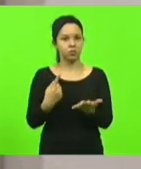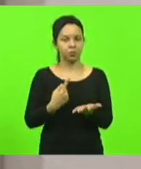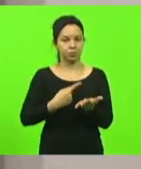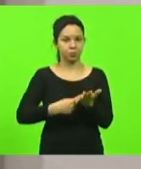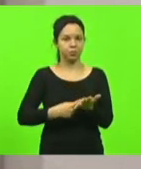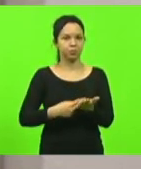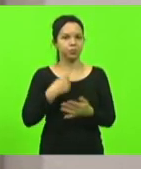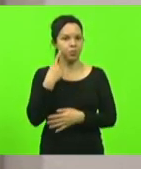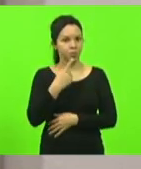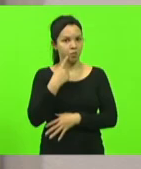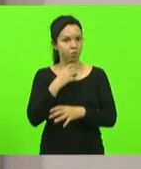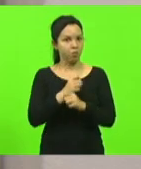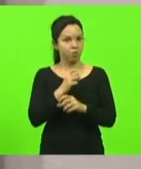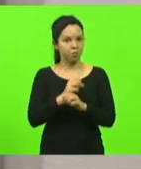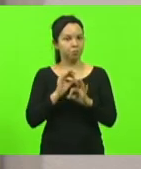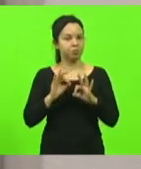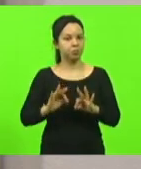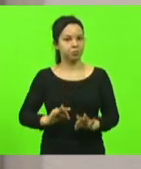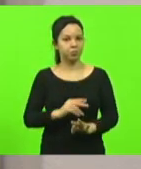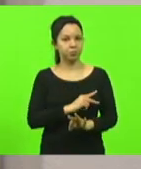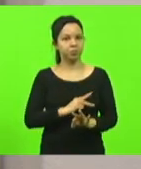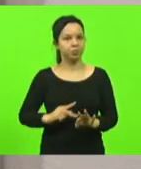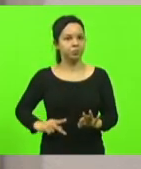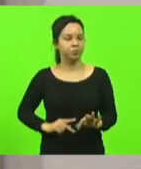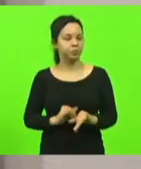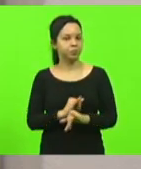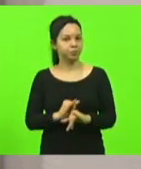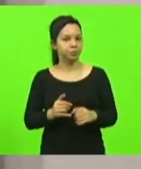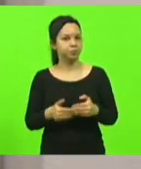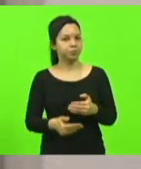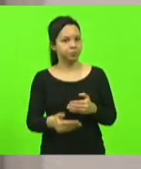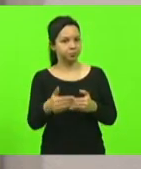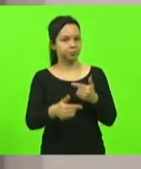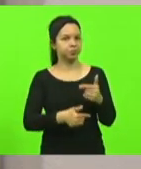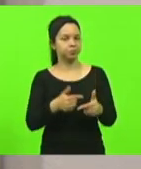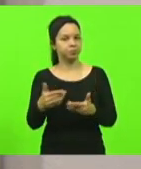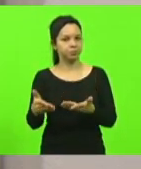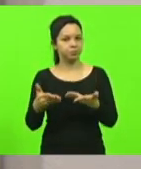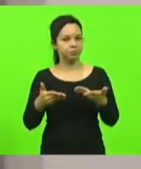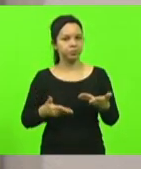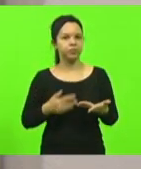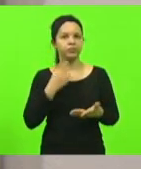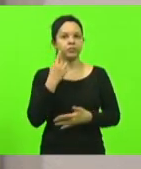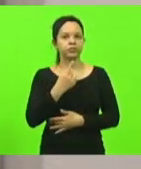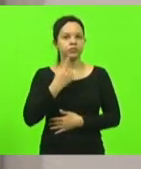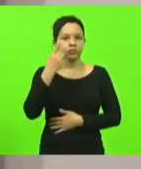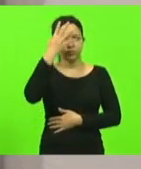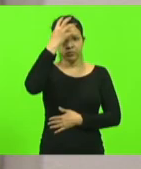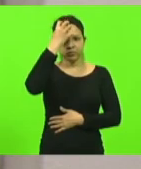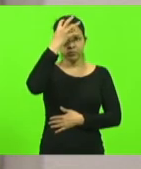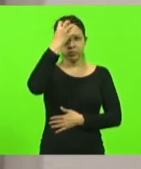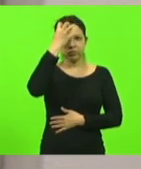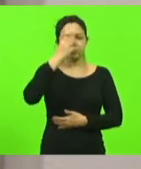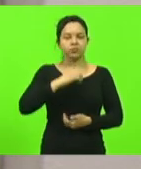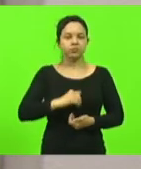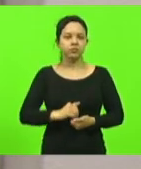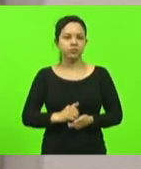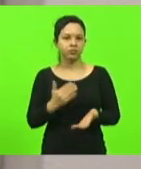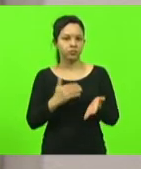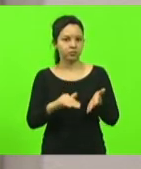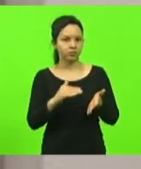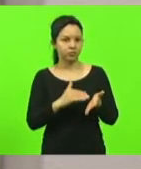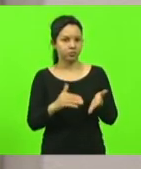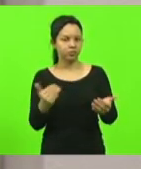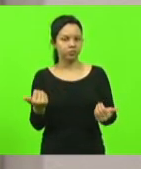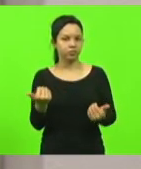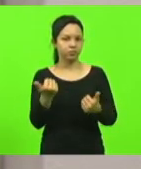Havendo o quórum regimental, o Sr. Presidente declarou abertos os trabalhos e convidou o Sr. Deputado Ismael dos Santos para, como secretário ad hoc,